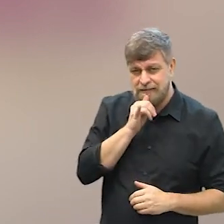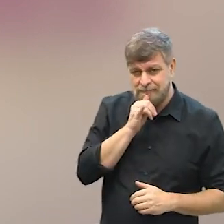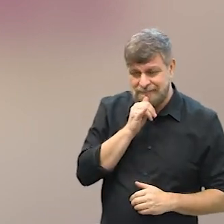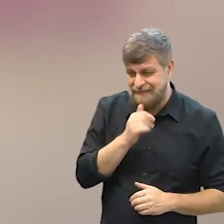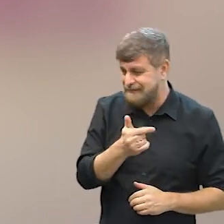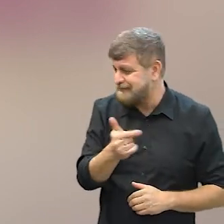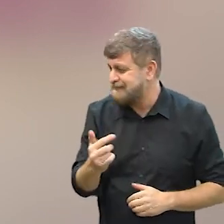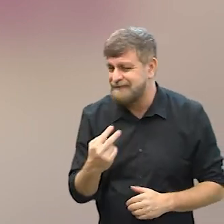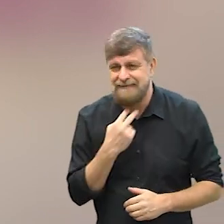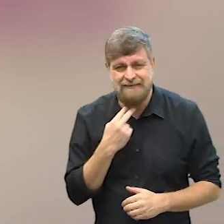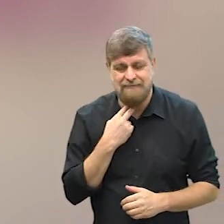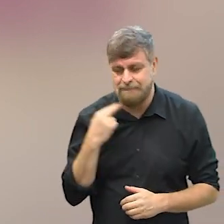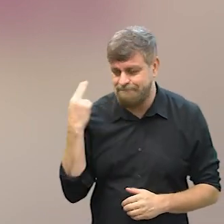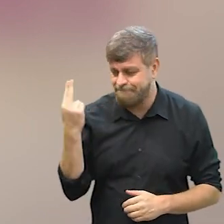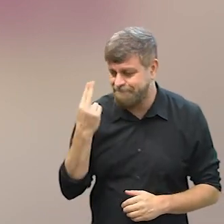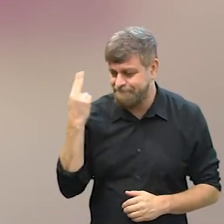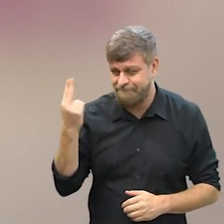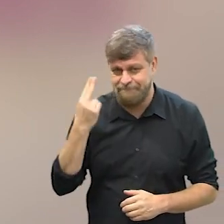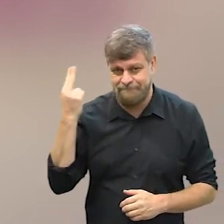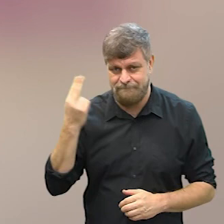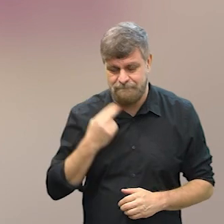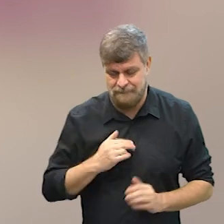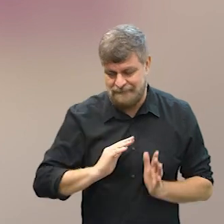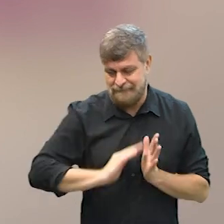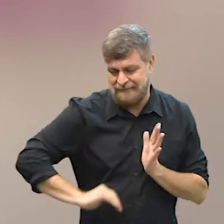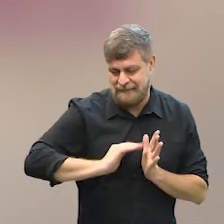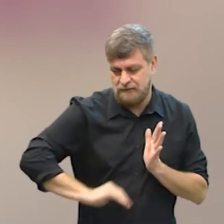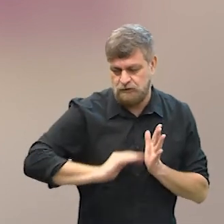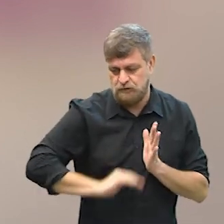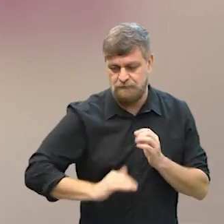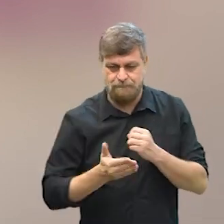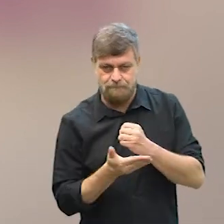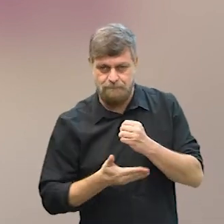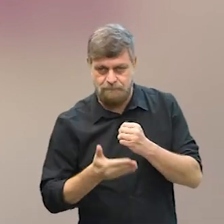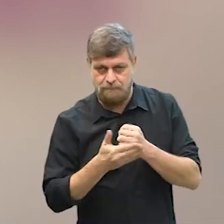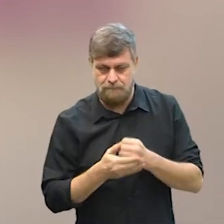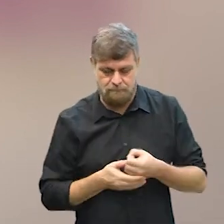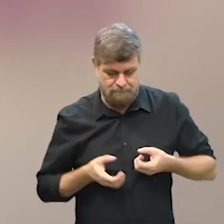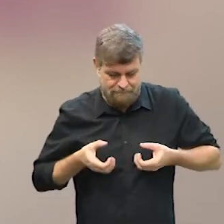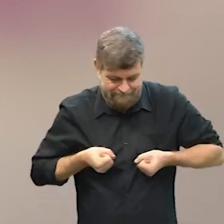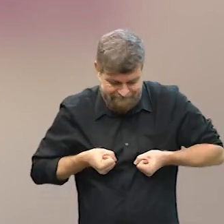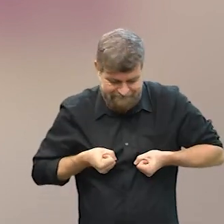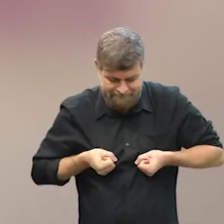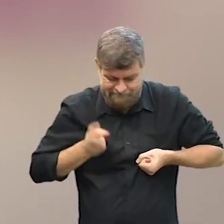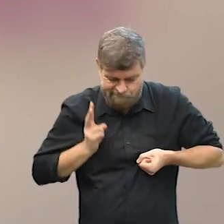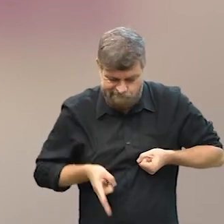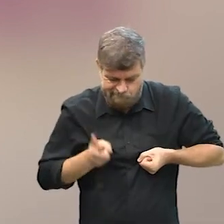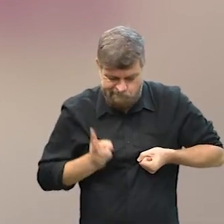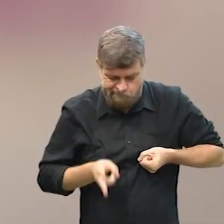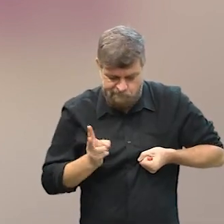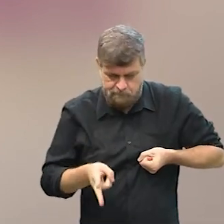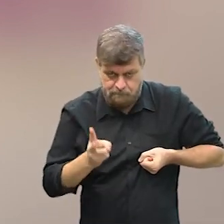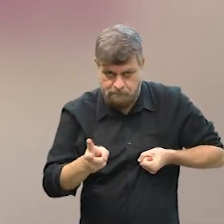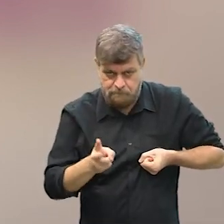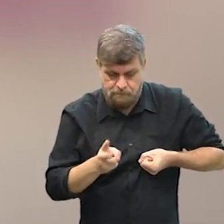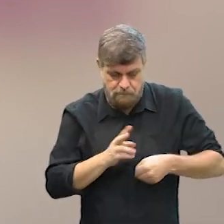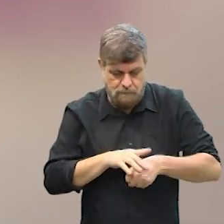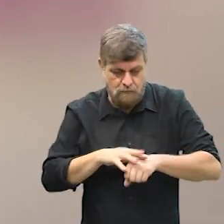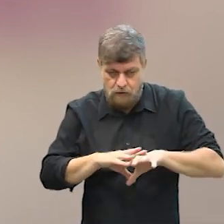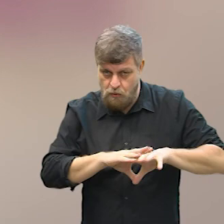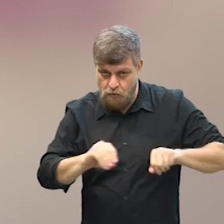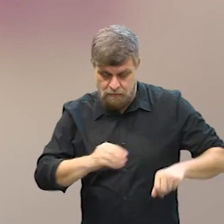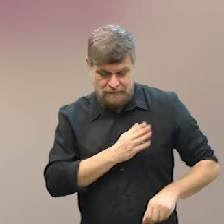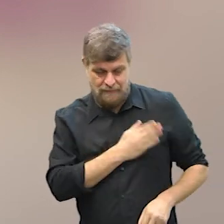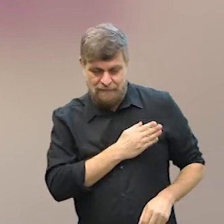nós não temos a possibilidade de suprimir a causa, ou seja, desentupir as artérias do pulmão ou curar